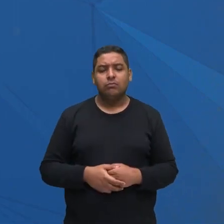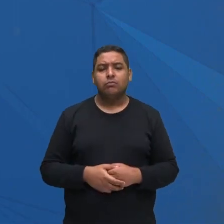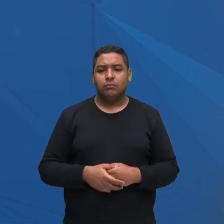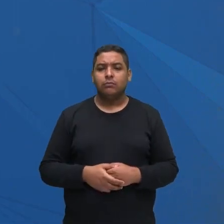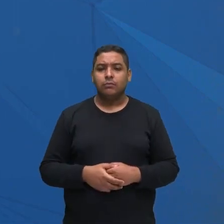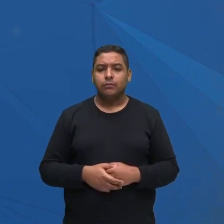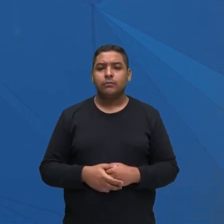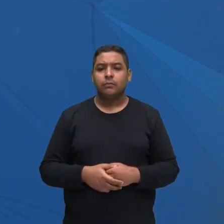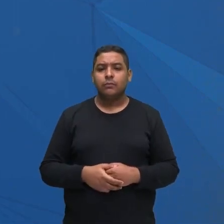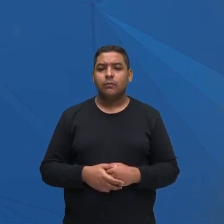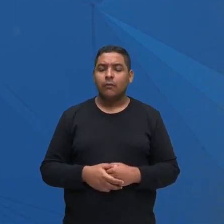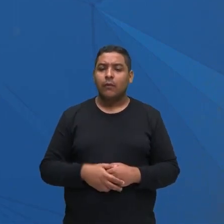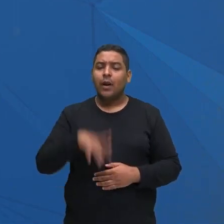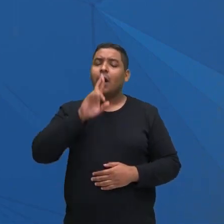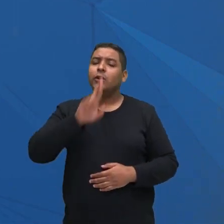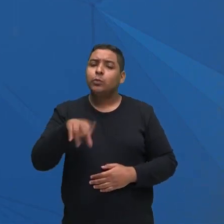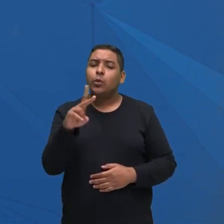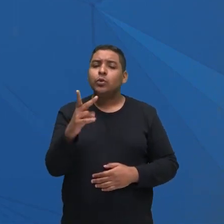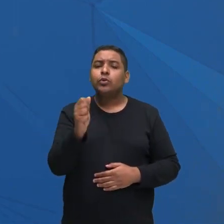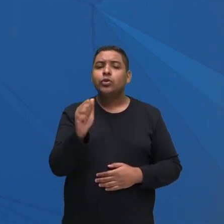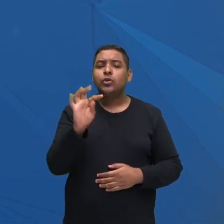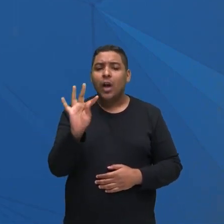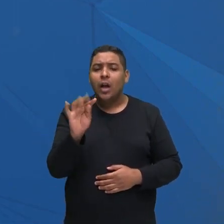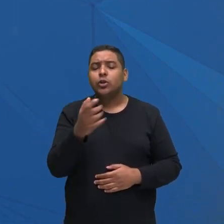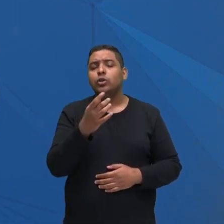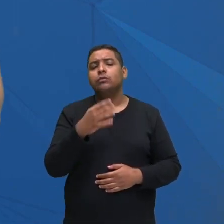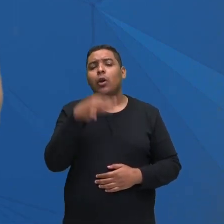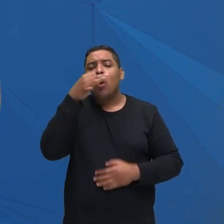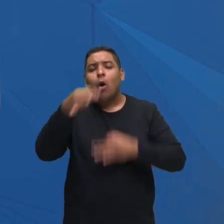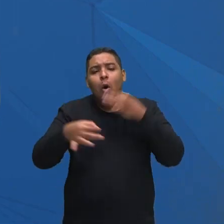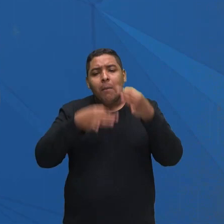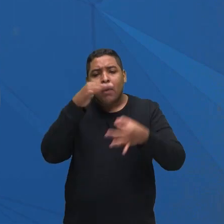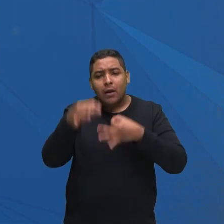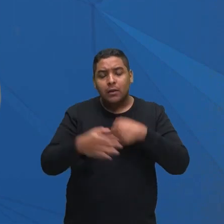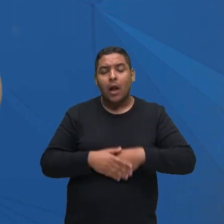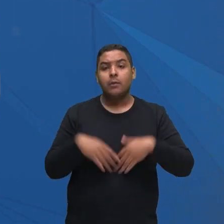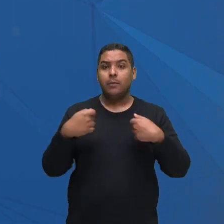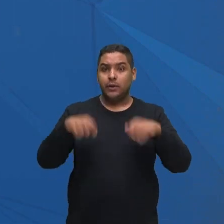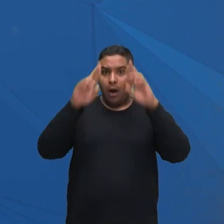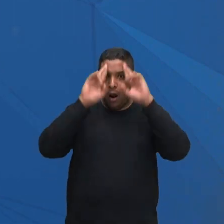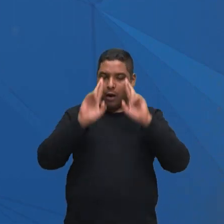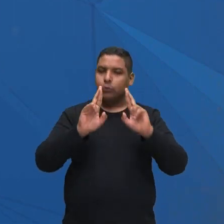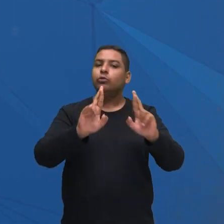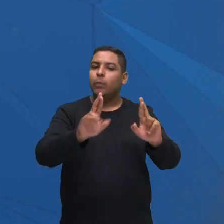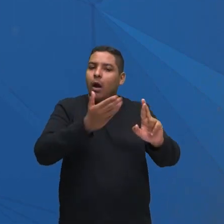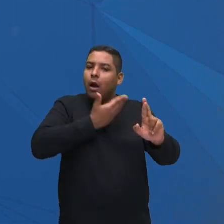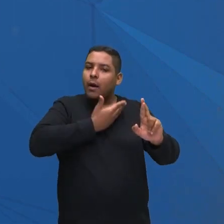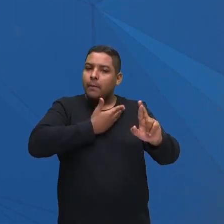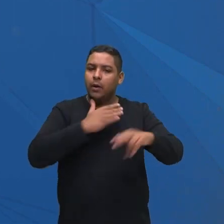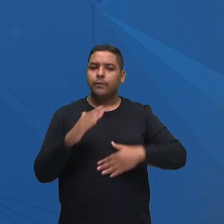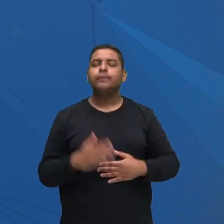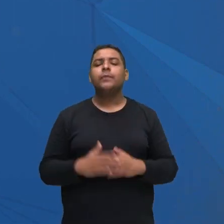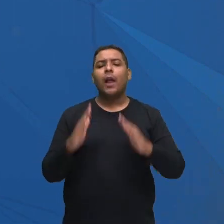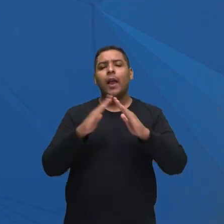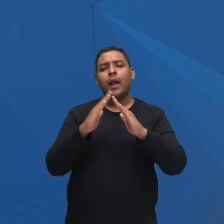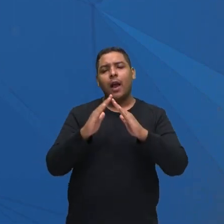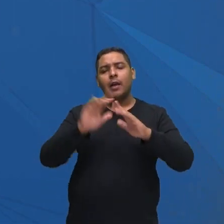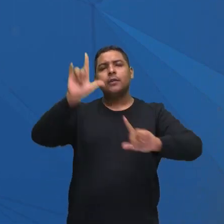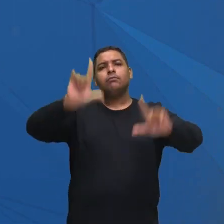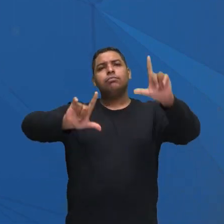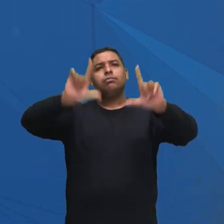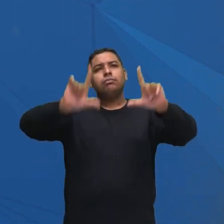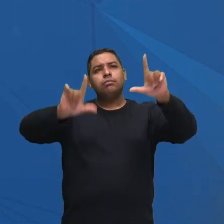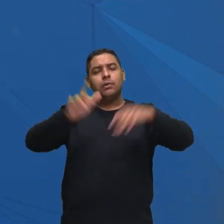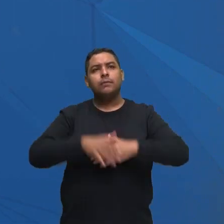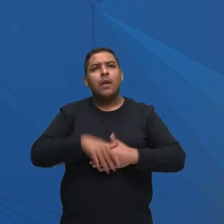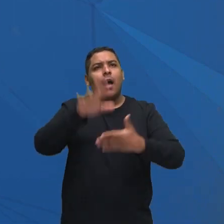ali comentam alguma outra coisa, mas vamos manter o respeito com o colega. Se você está em casa assistindo pela TV, anota,